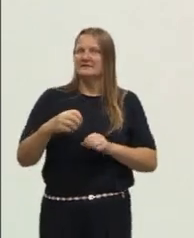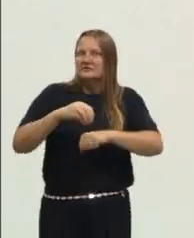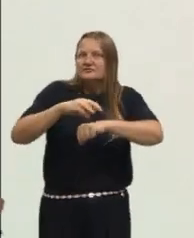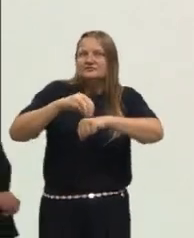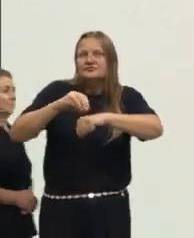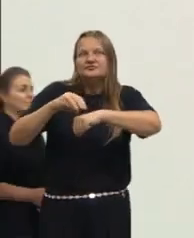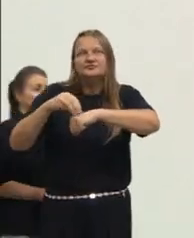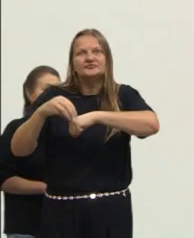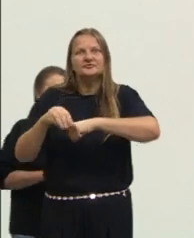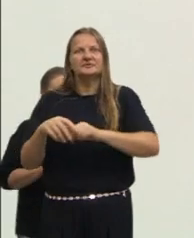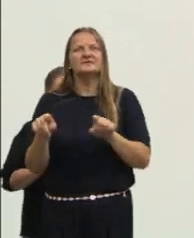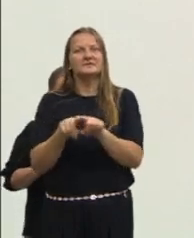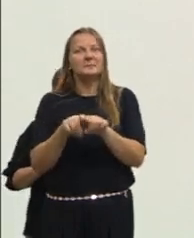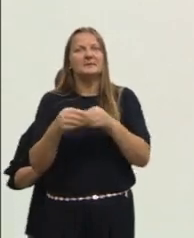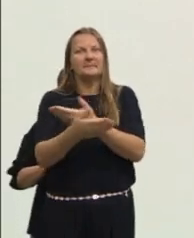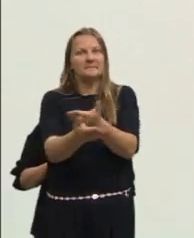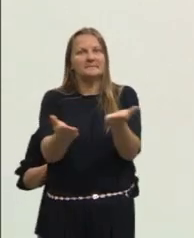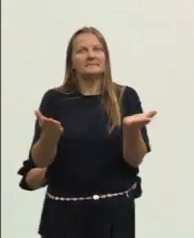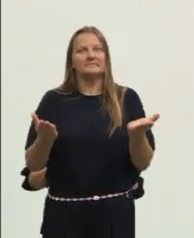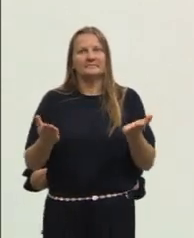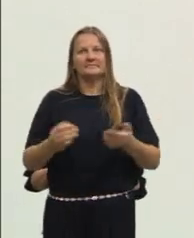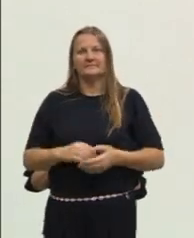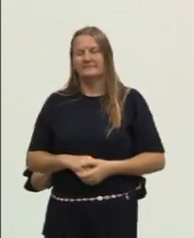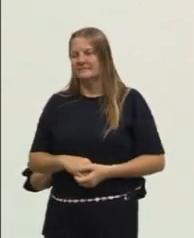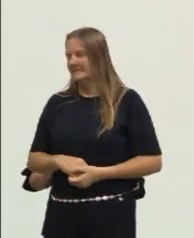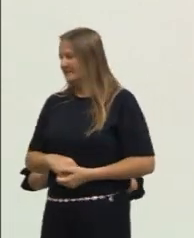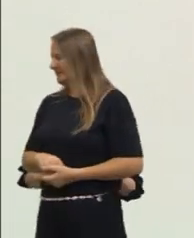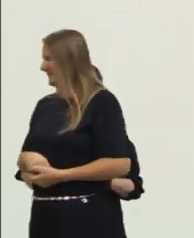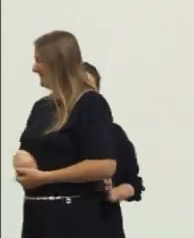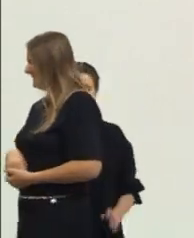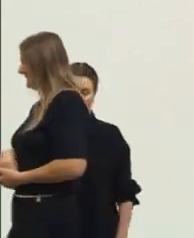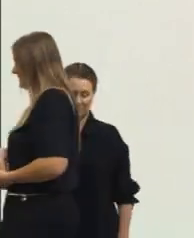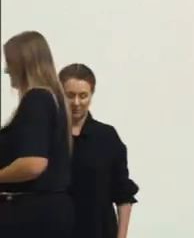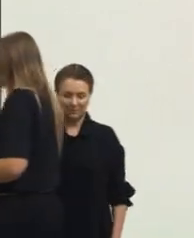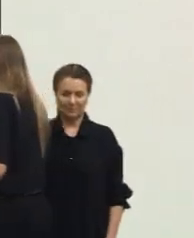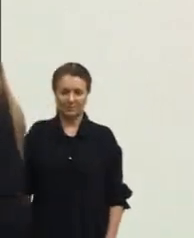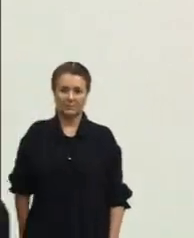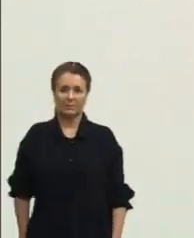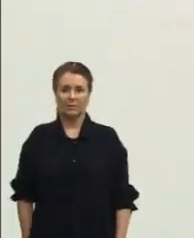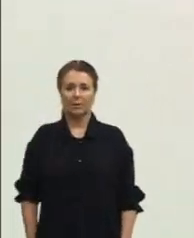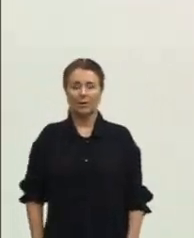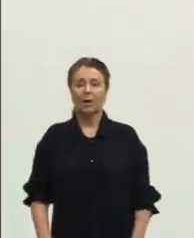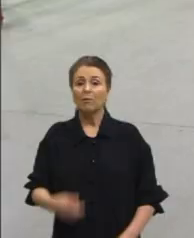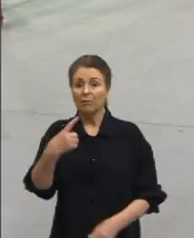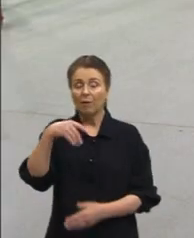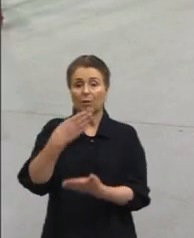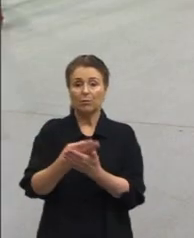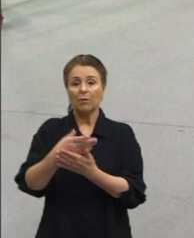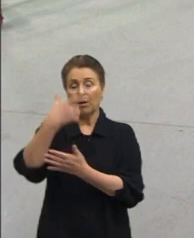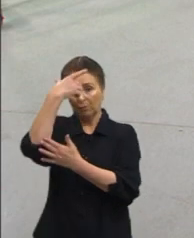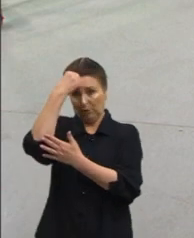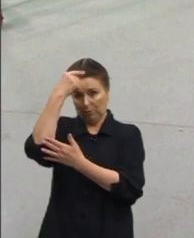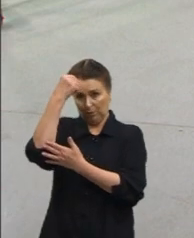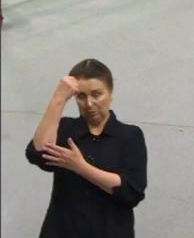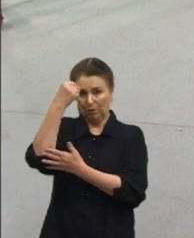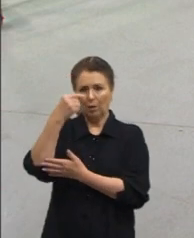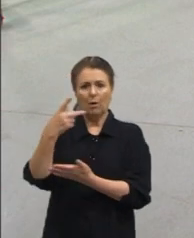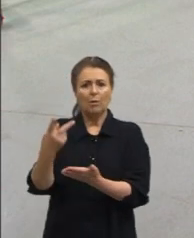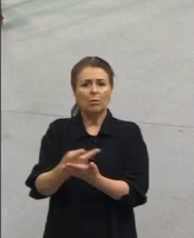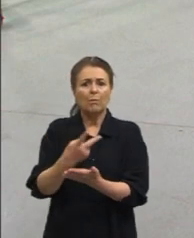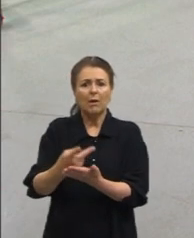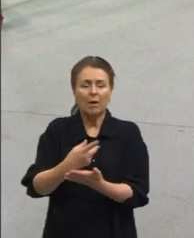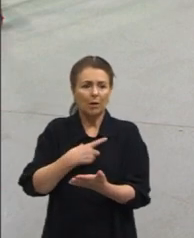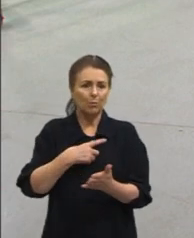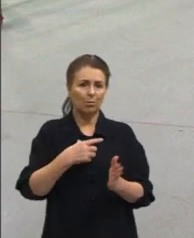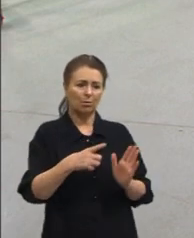de humanas Também passamos isso aí para para vocês né como objetivo entrar ali na faculdade Douglas e não É errado ter posicionamento